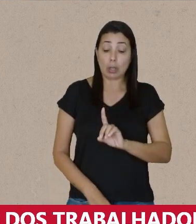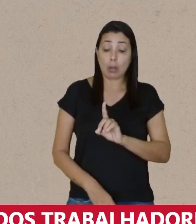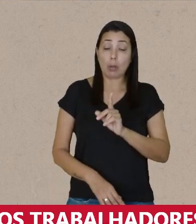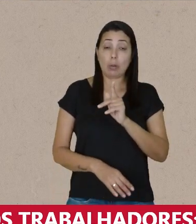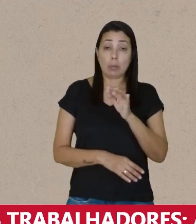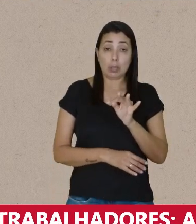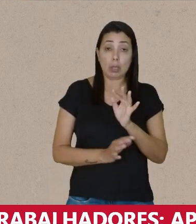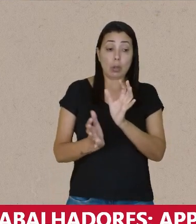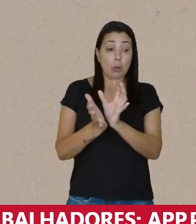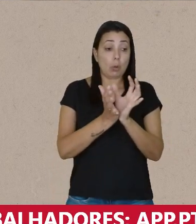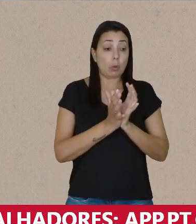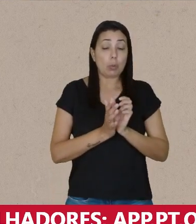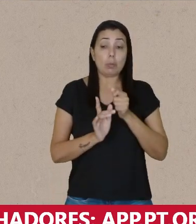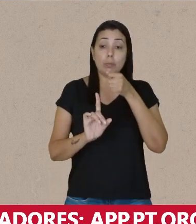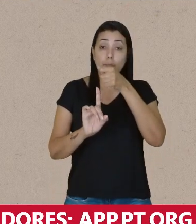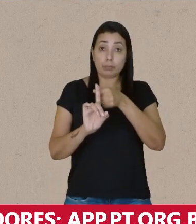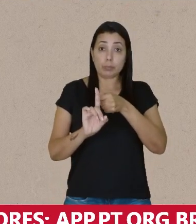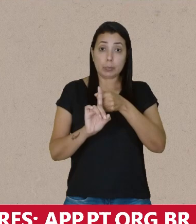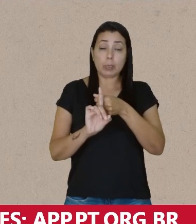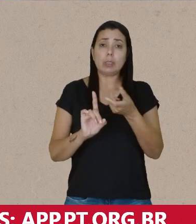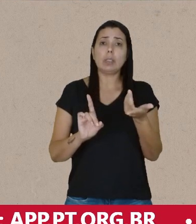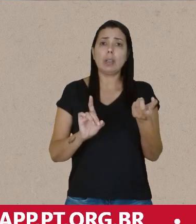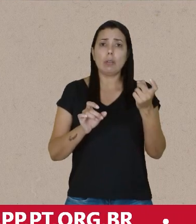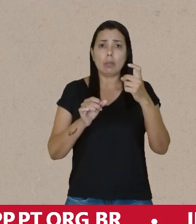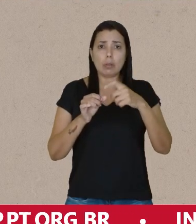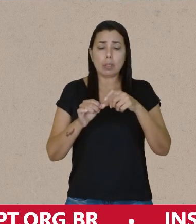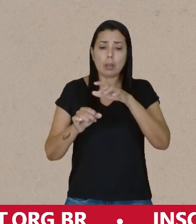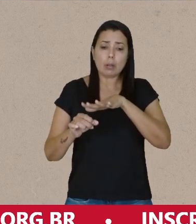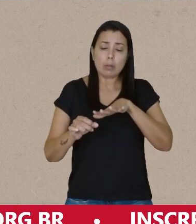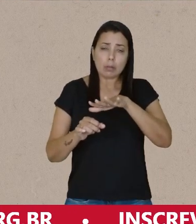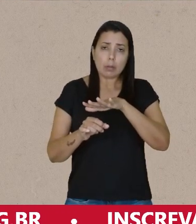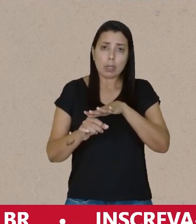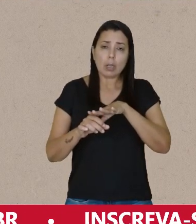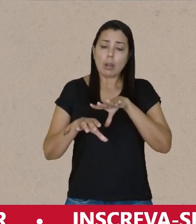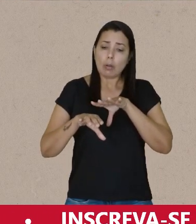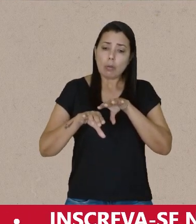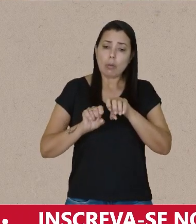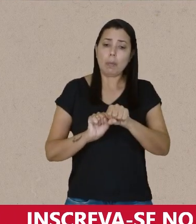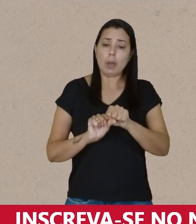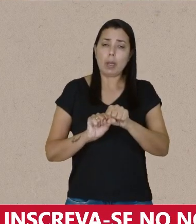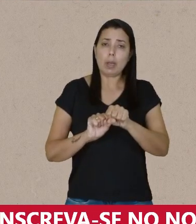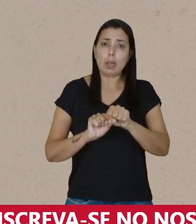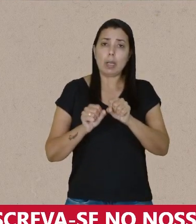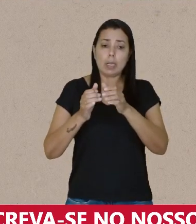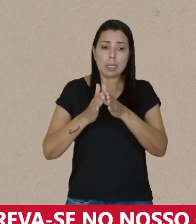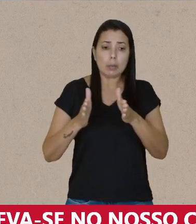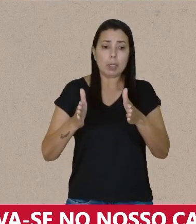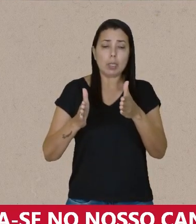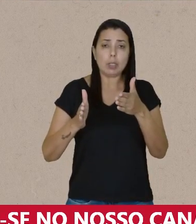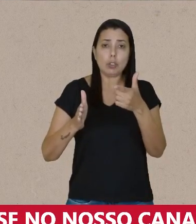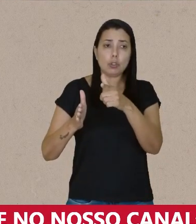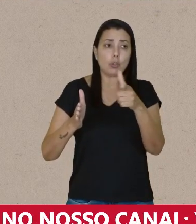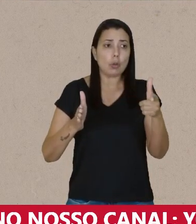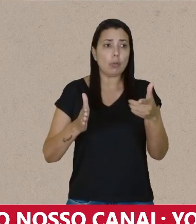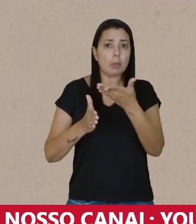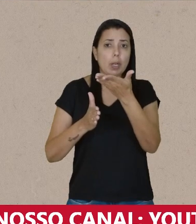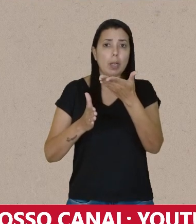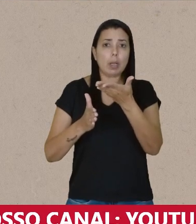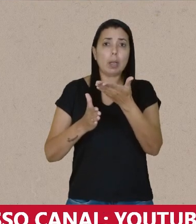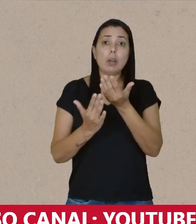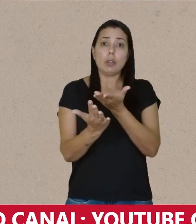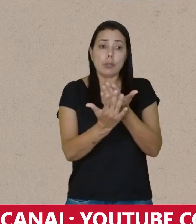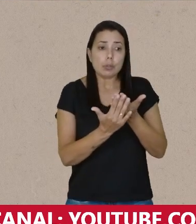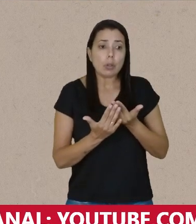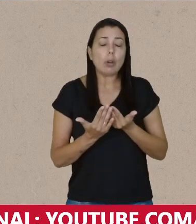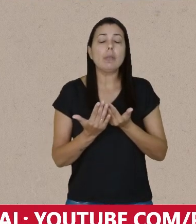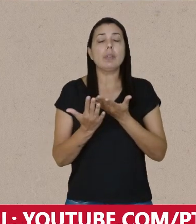conjunto da militância, é voltar aos territórios, formar e abrir o partido para as novas gerações. O Brasil